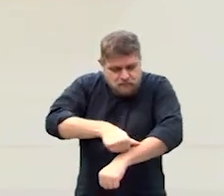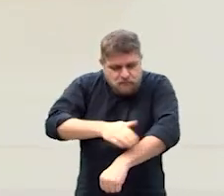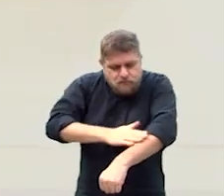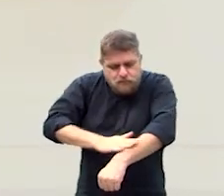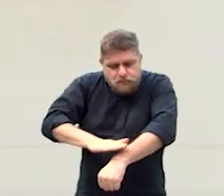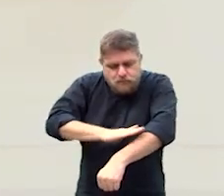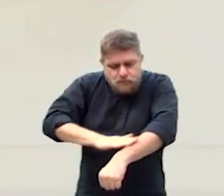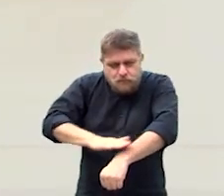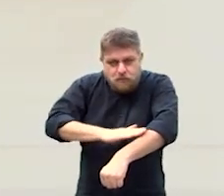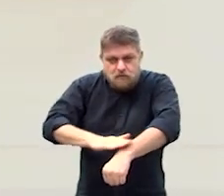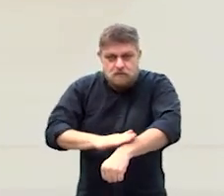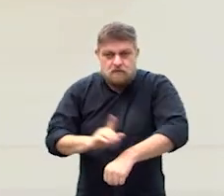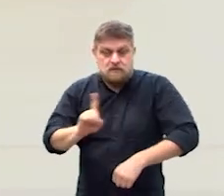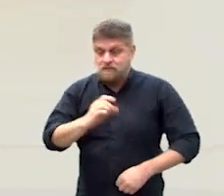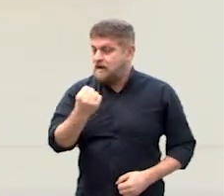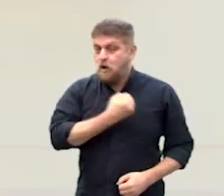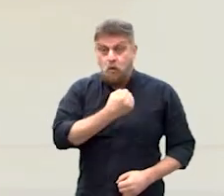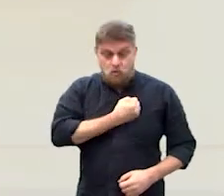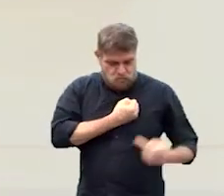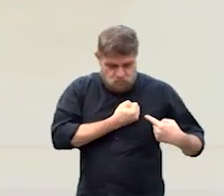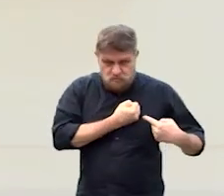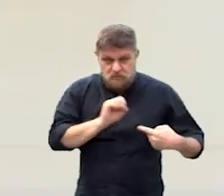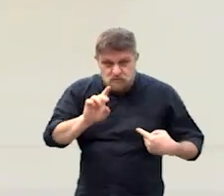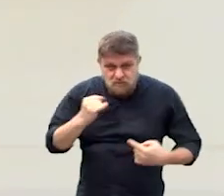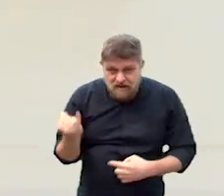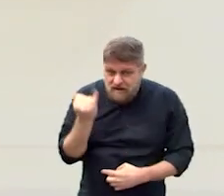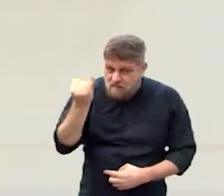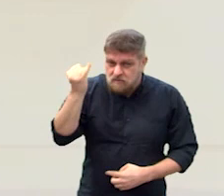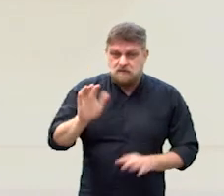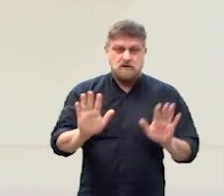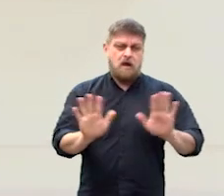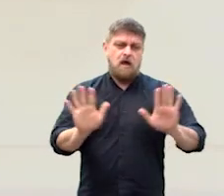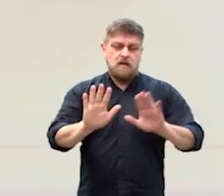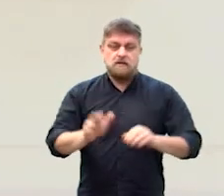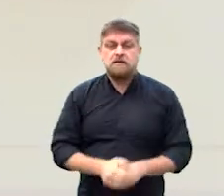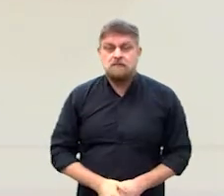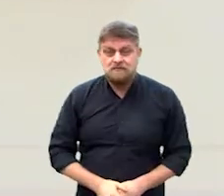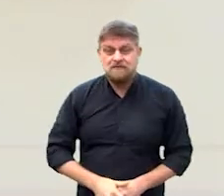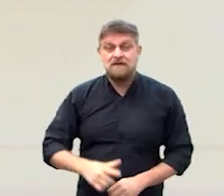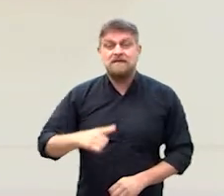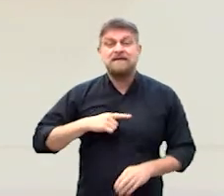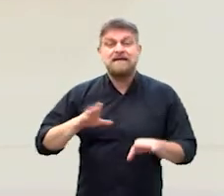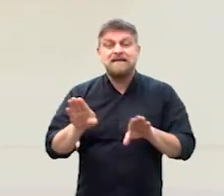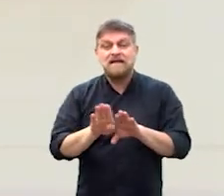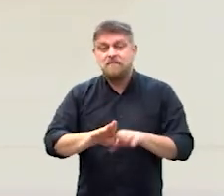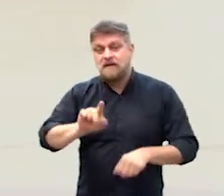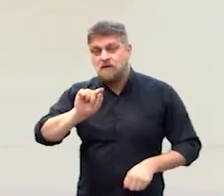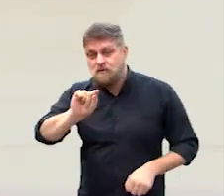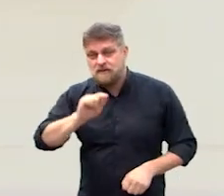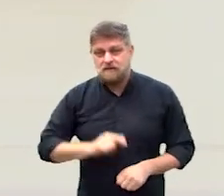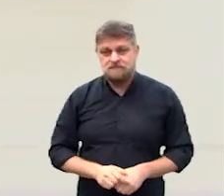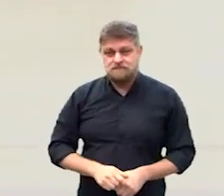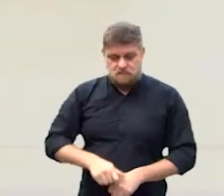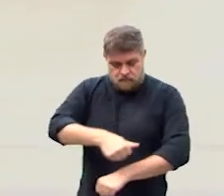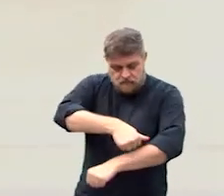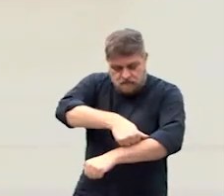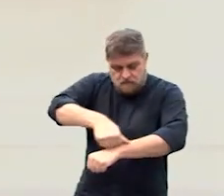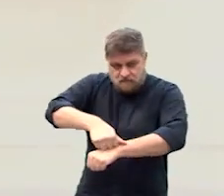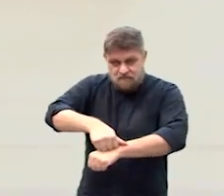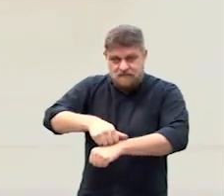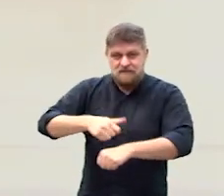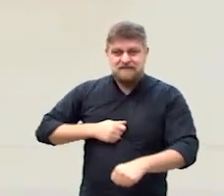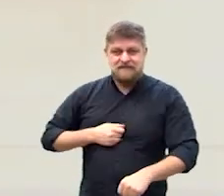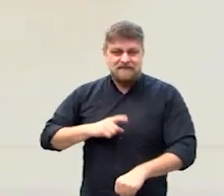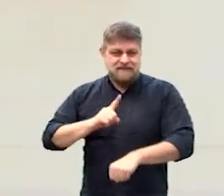tenha uma textura leve. Não é só o fator que importa, tá bom? Então, o fator é importante, mas não é só ele que importa. Se